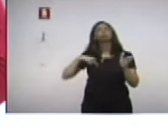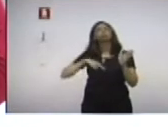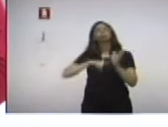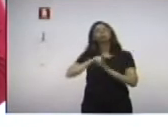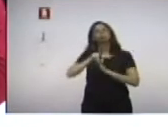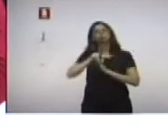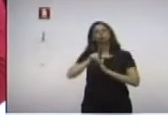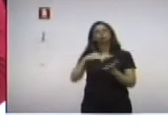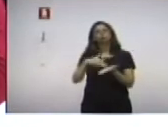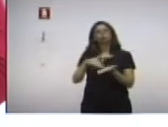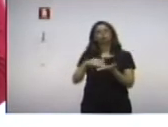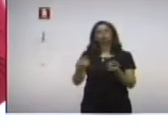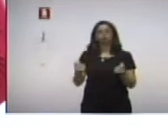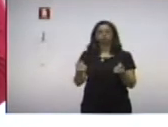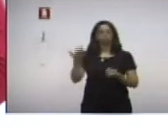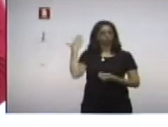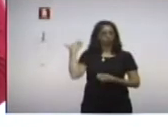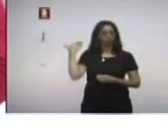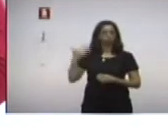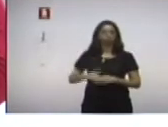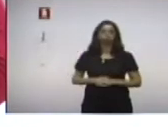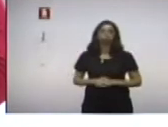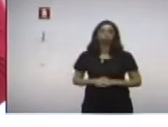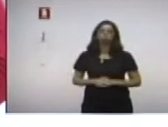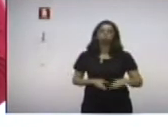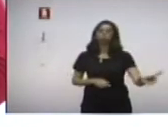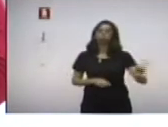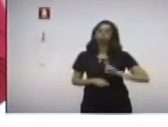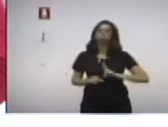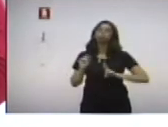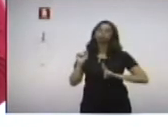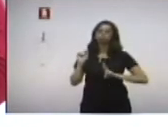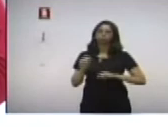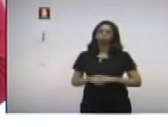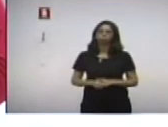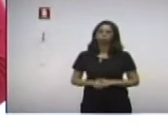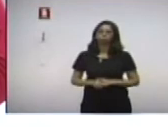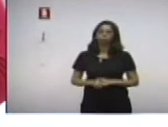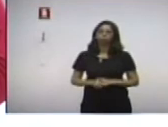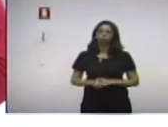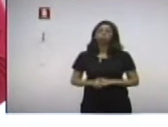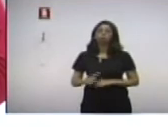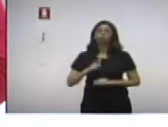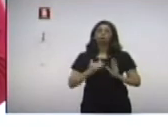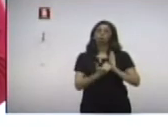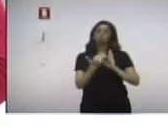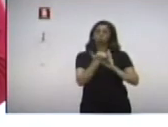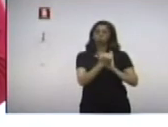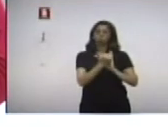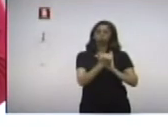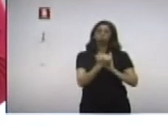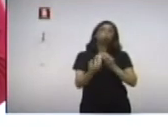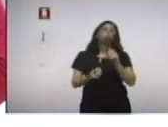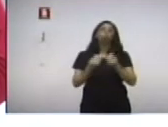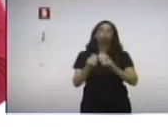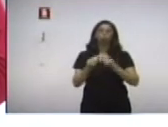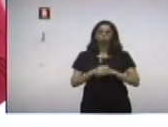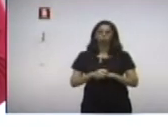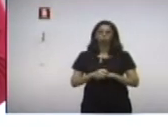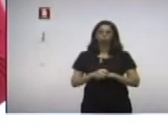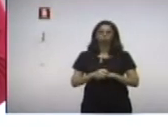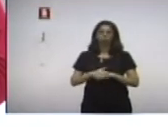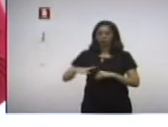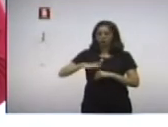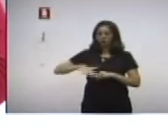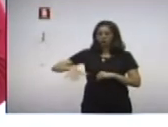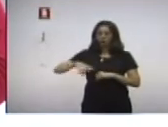perguntado para o secretário de Finanças e ele tem me dito que o aumento Se daria pelas fiscalizações